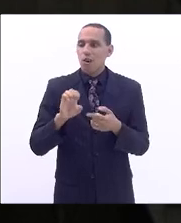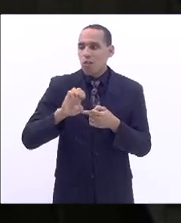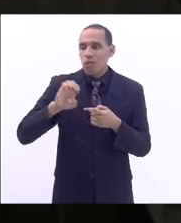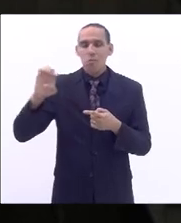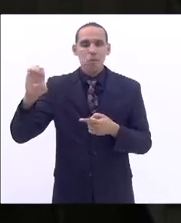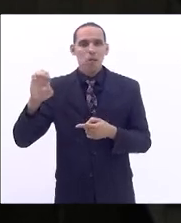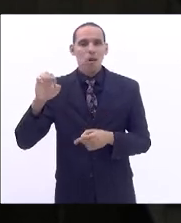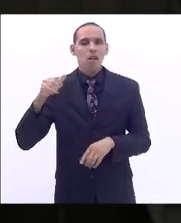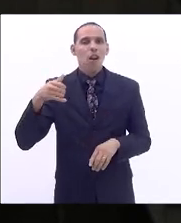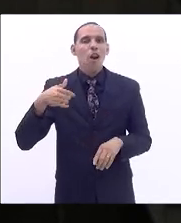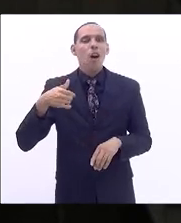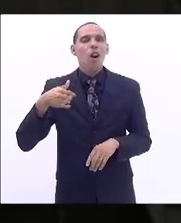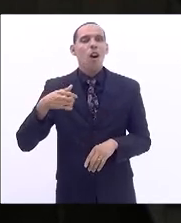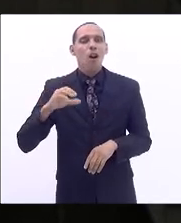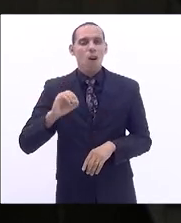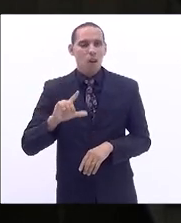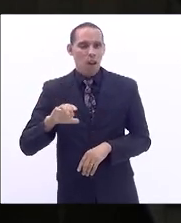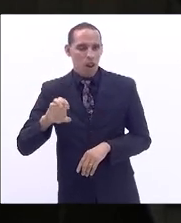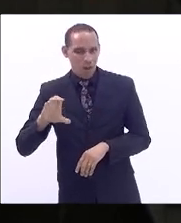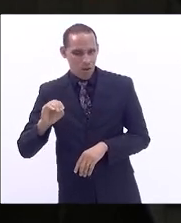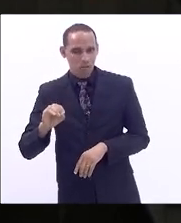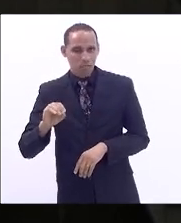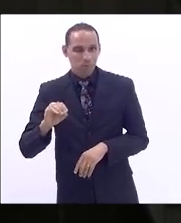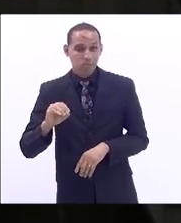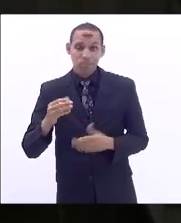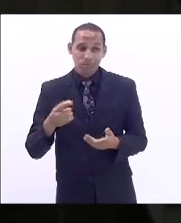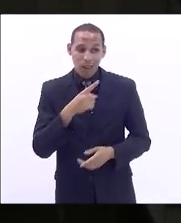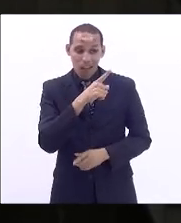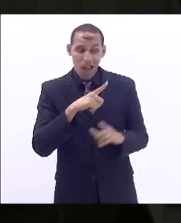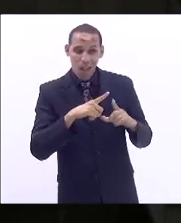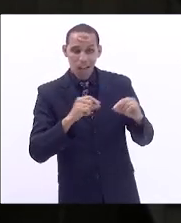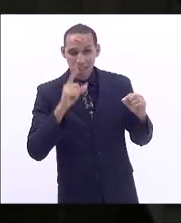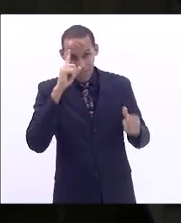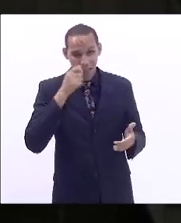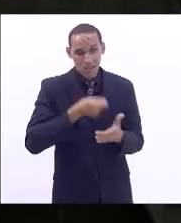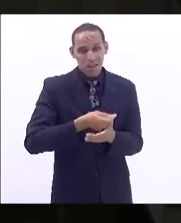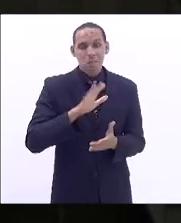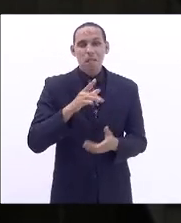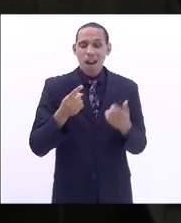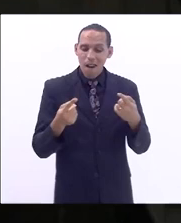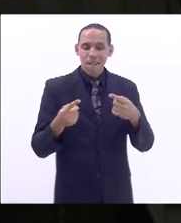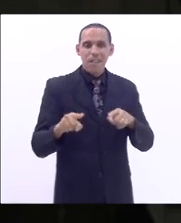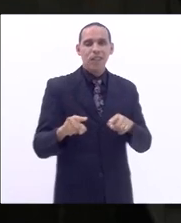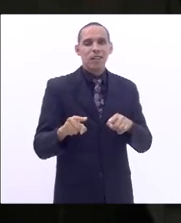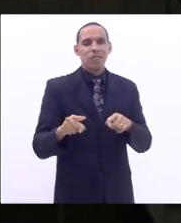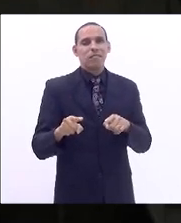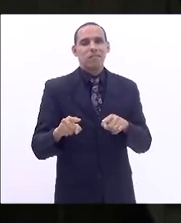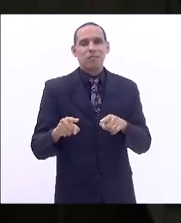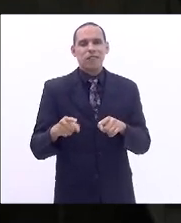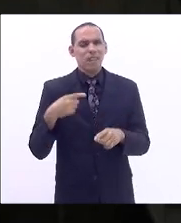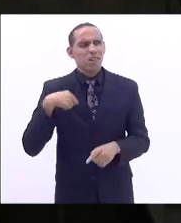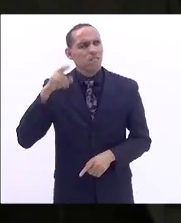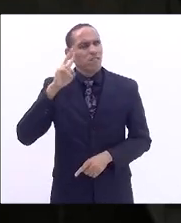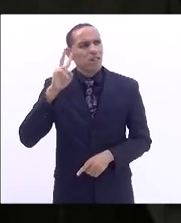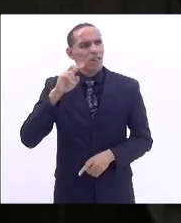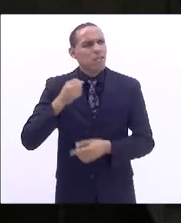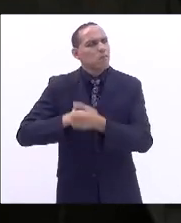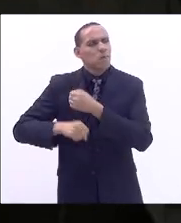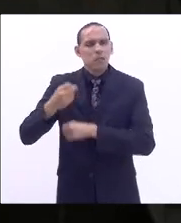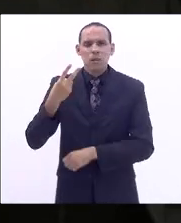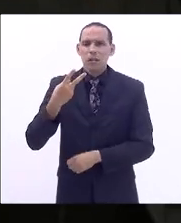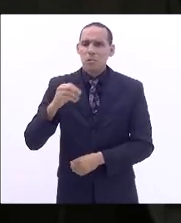portanto é uma decisão que foi tomada em Brasília que afetou em grandes proporções eu me lembro que em 2017